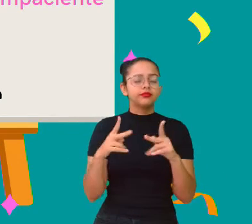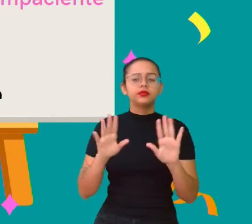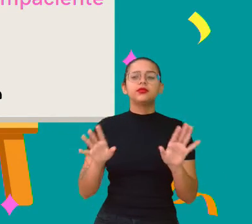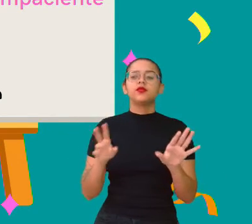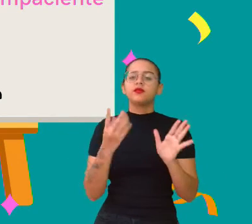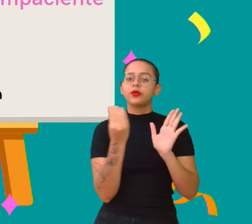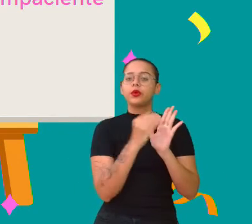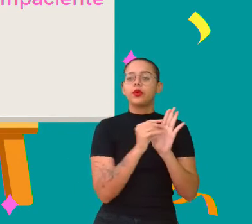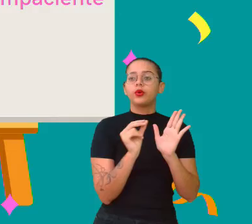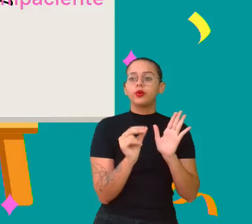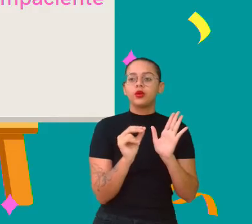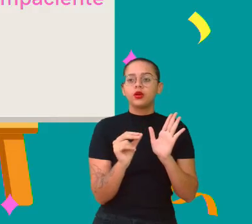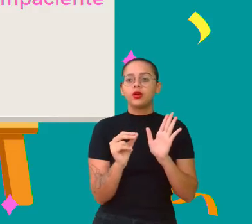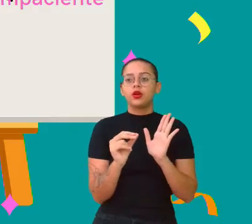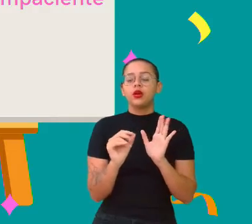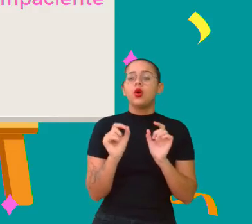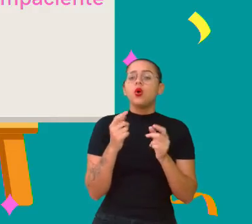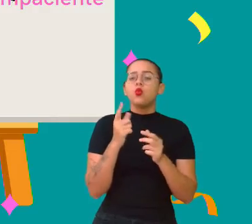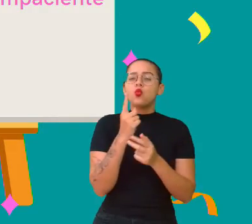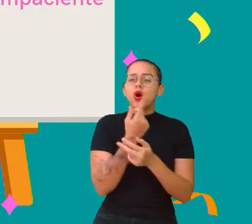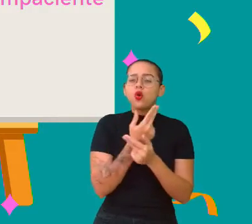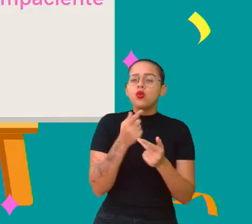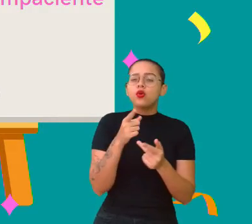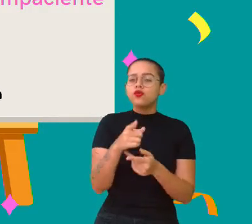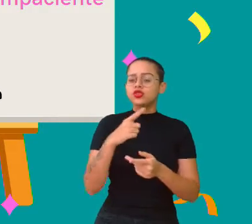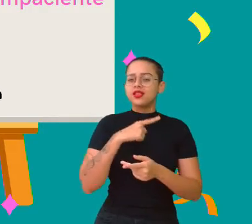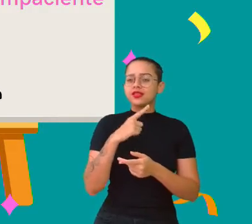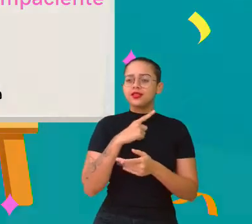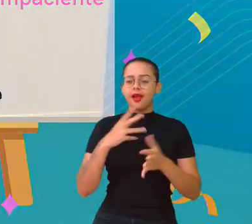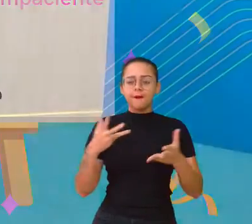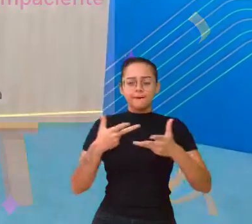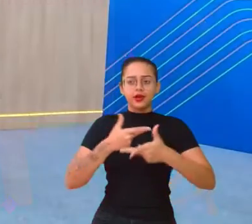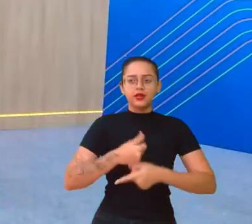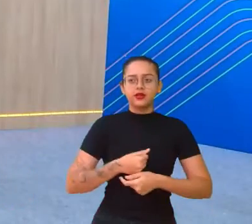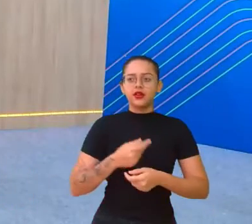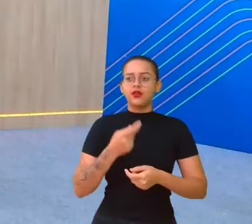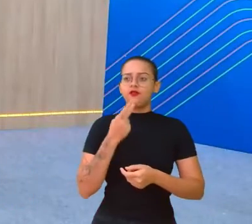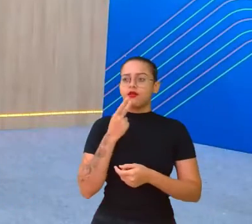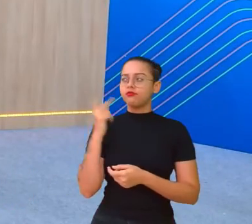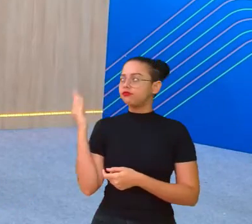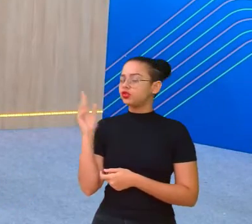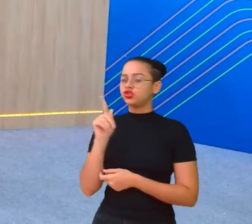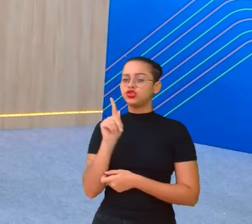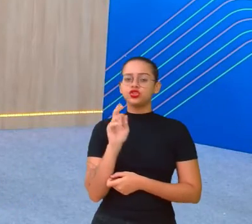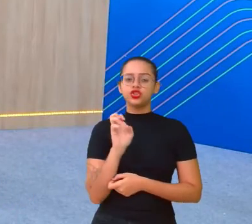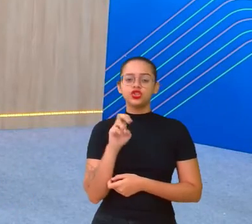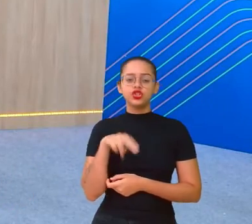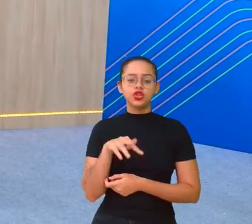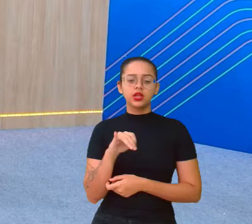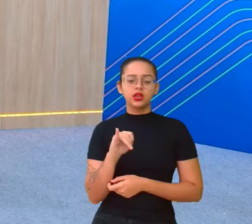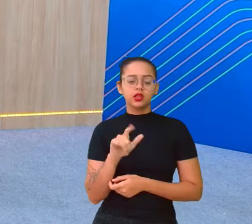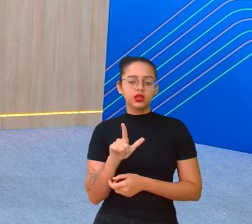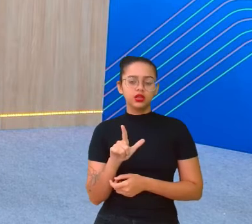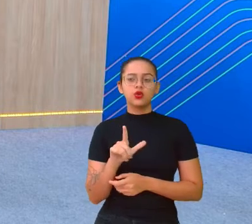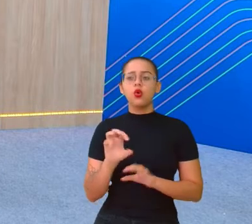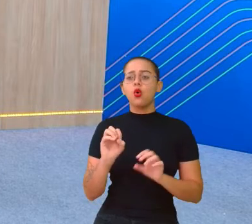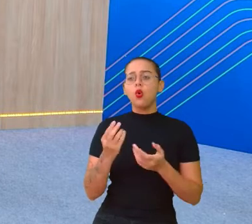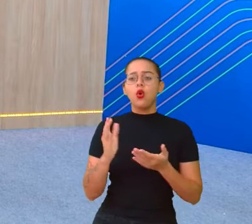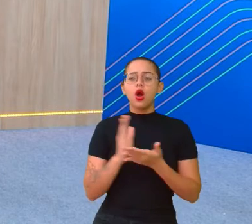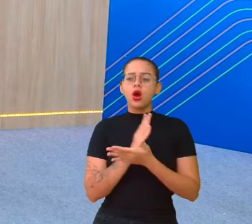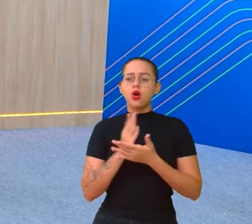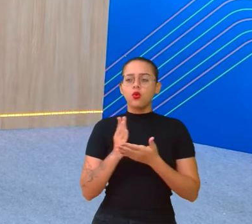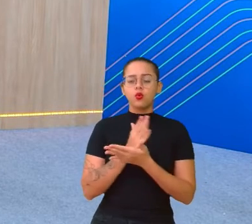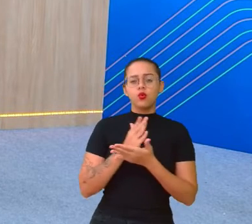vai colocar alguma potencialidade que você tem, a gente usou a palavra gentil como exemplo, ou alguma dificuldade, você é um pouco